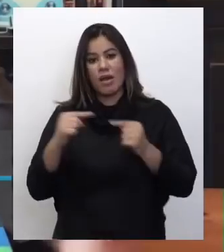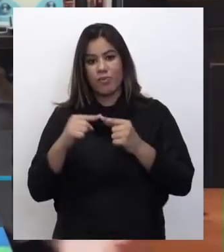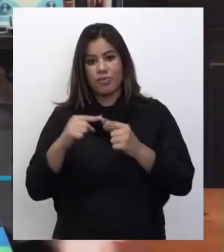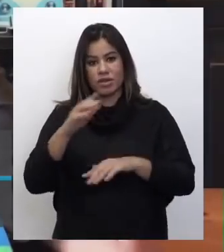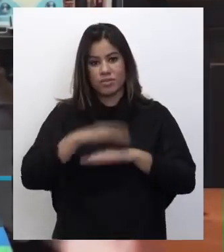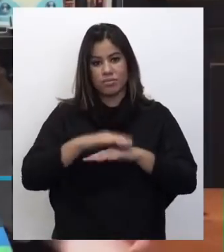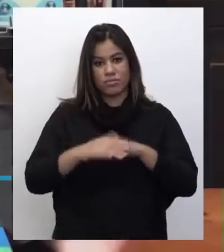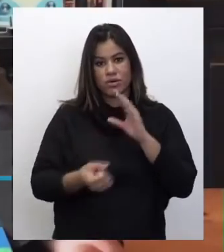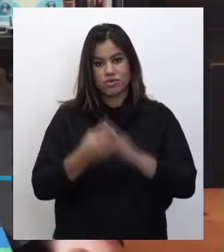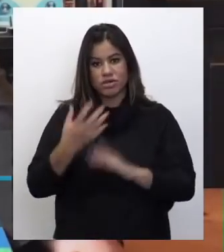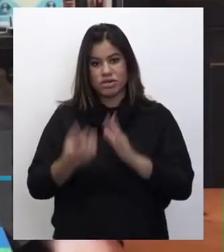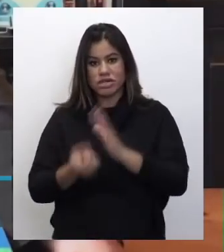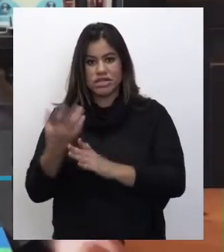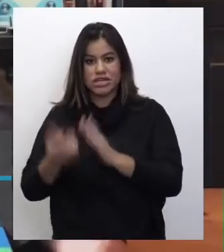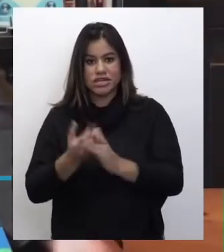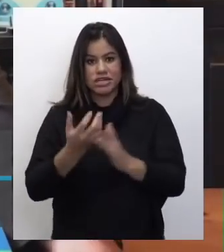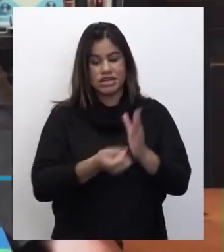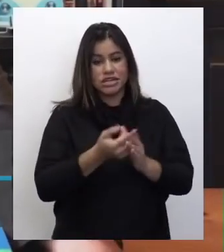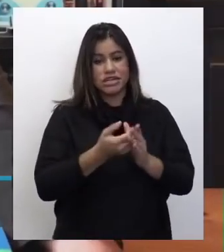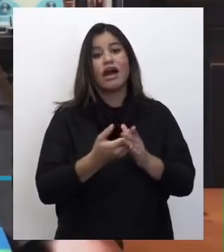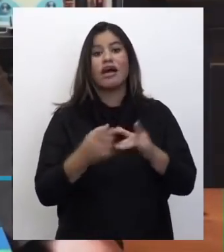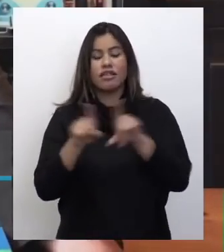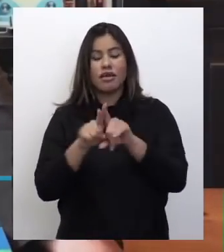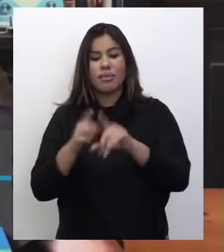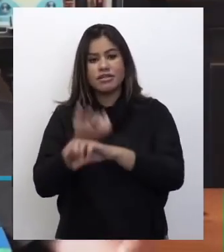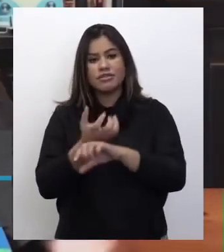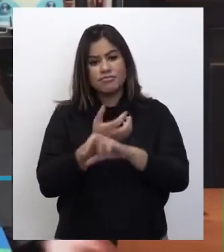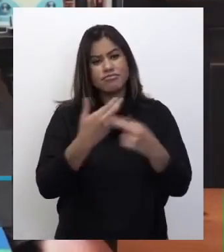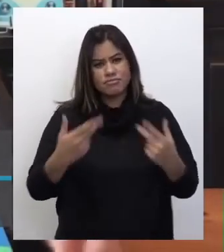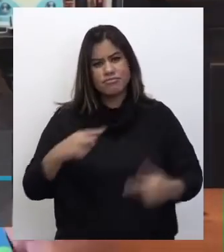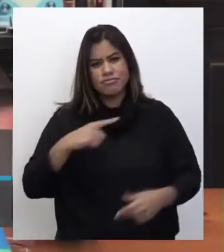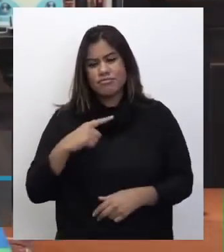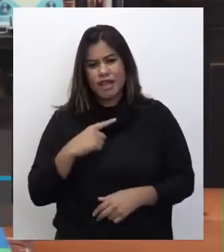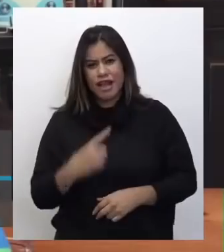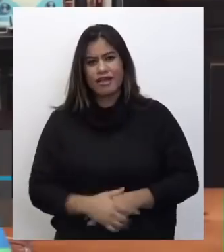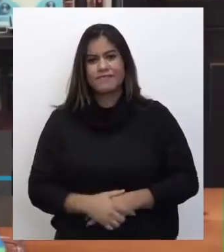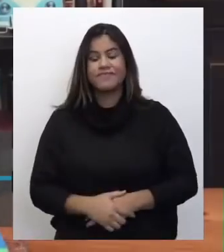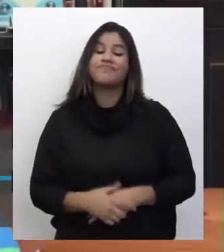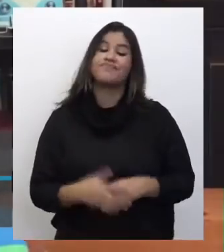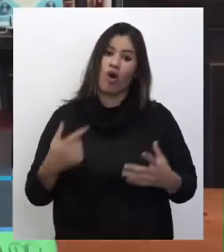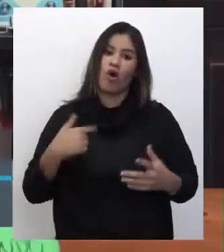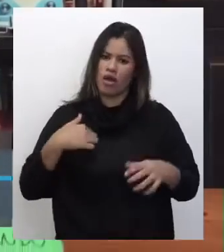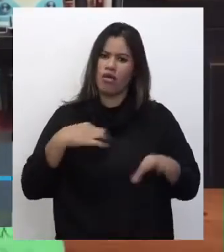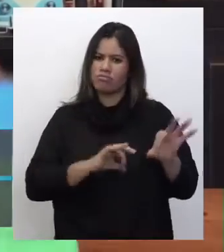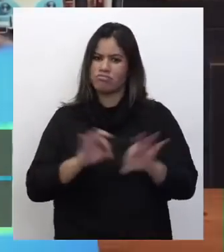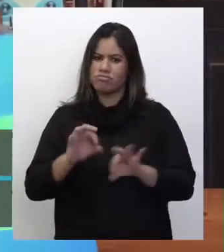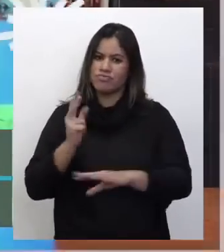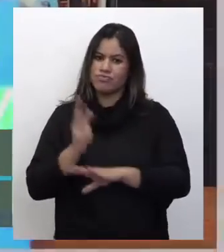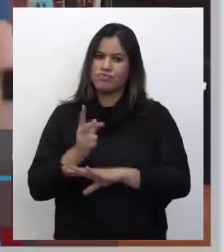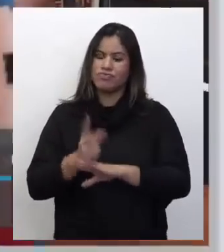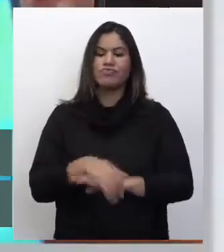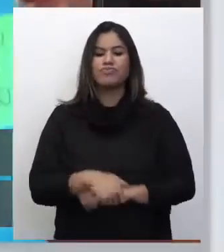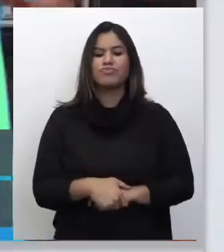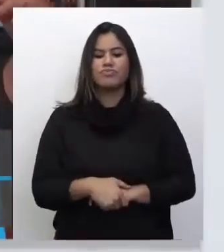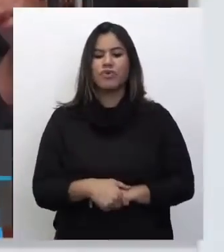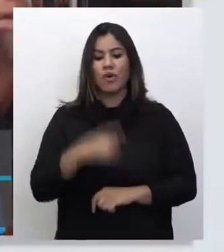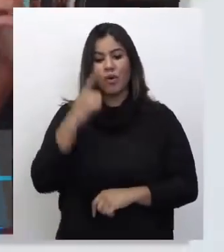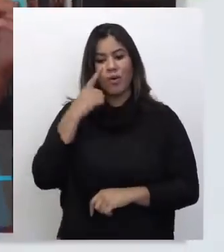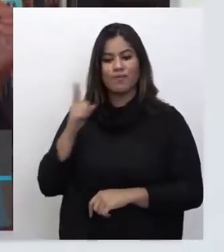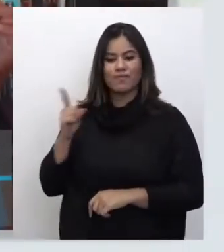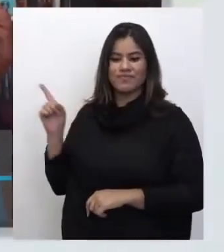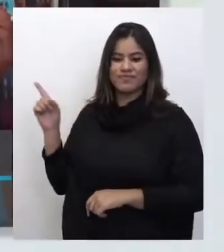aprendemos e também outras áreas do conhecimento que vocês estão estudando? Bom, eu segui incrementando o meu projeto, olha só. Ele